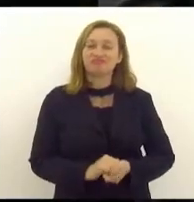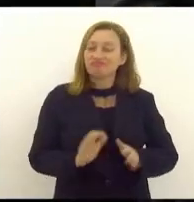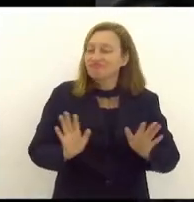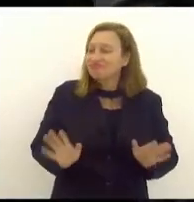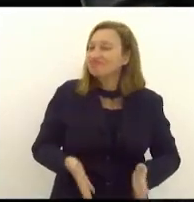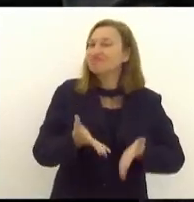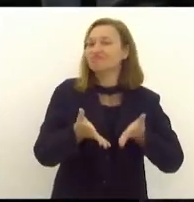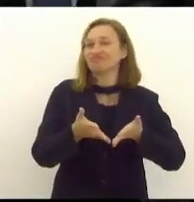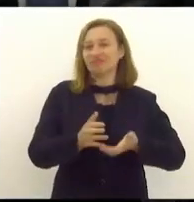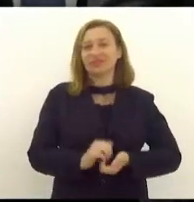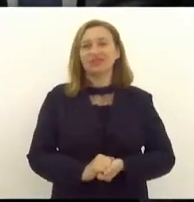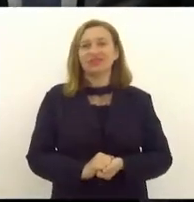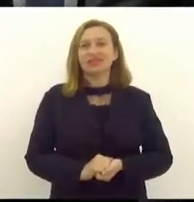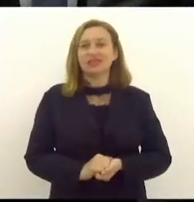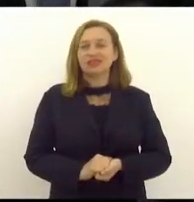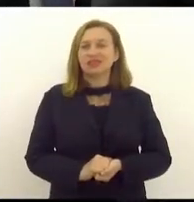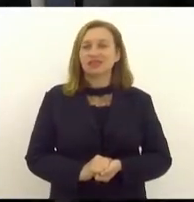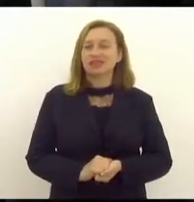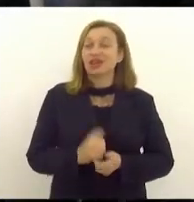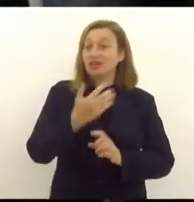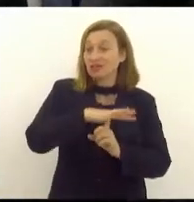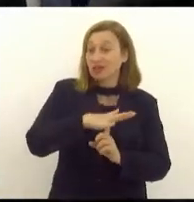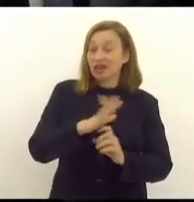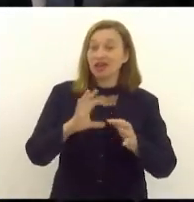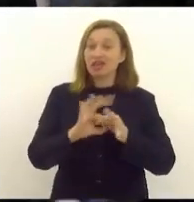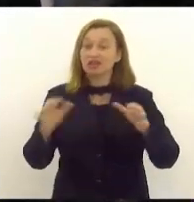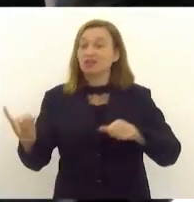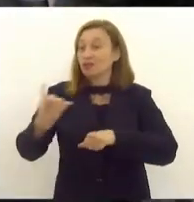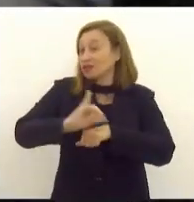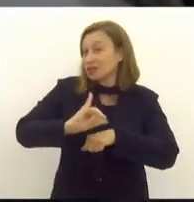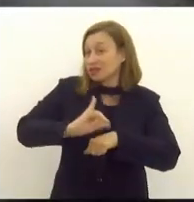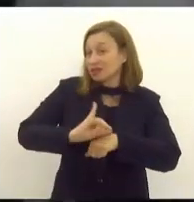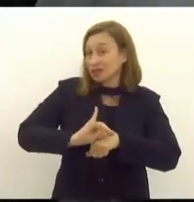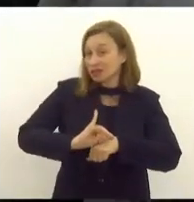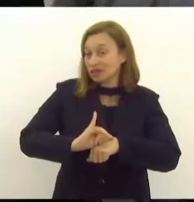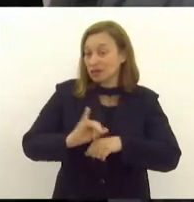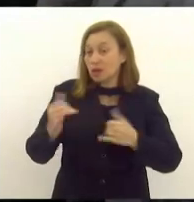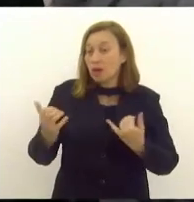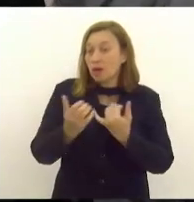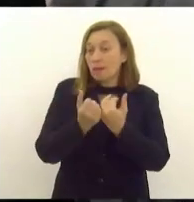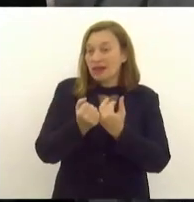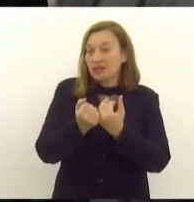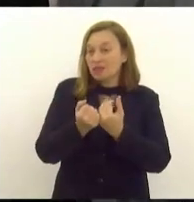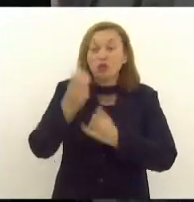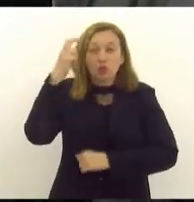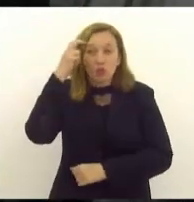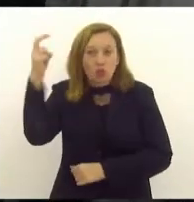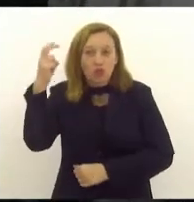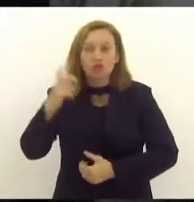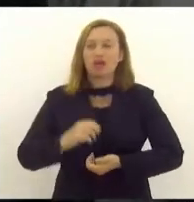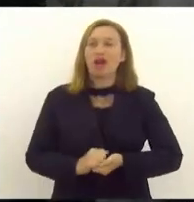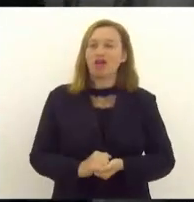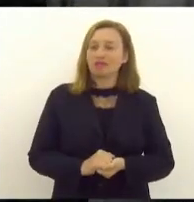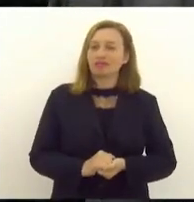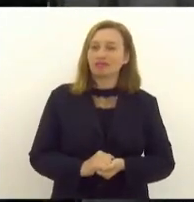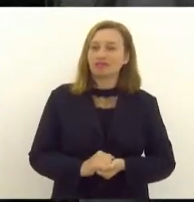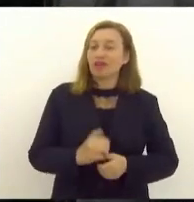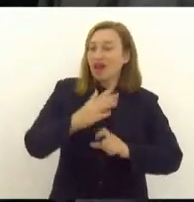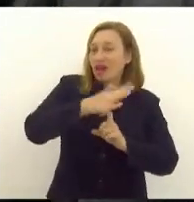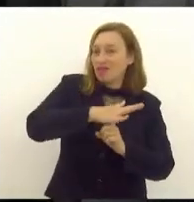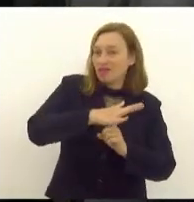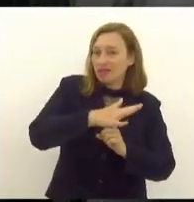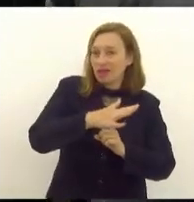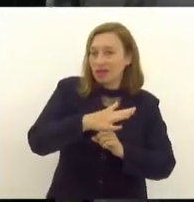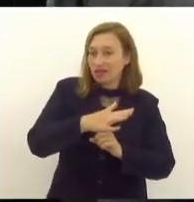Diva de colocar feira livre de volta redonda com patrimônio cultural a traíra de Volta